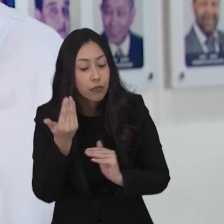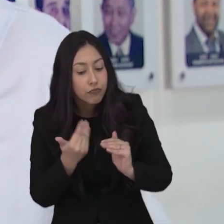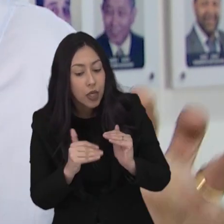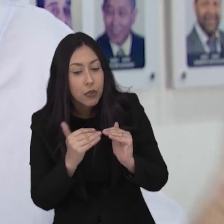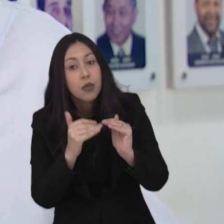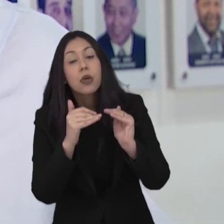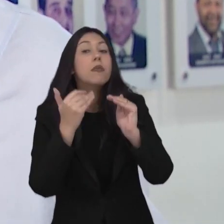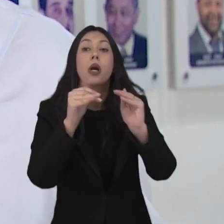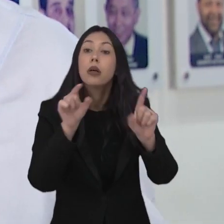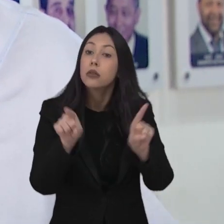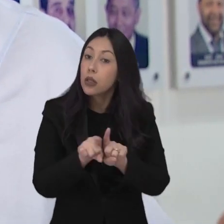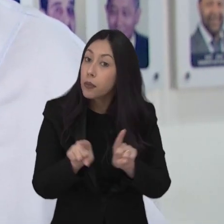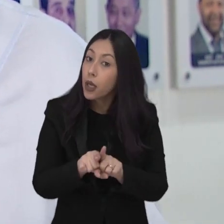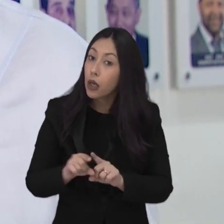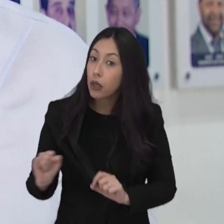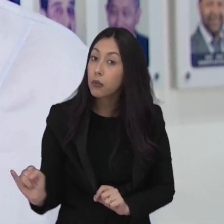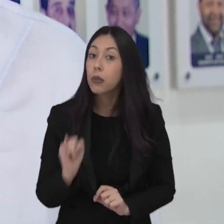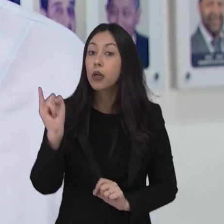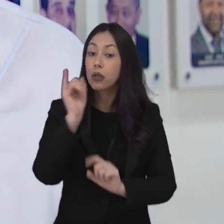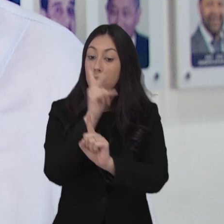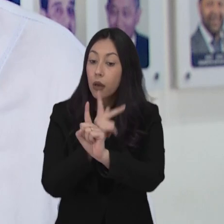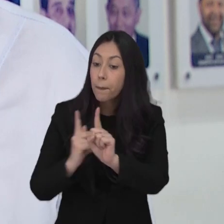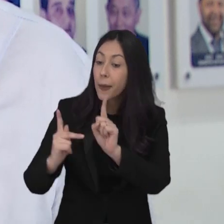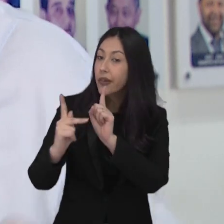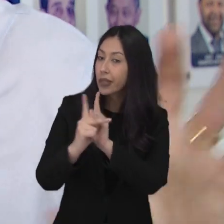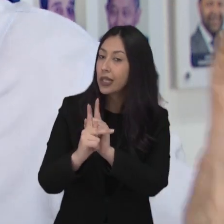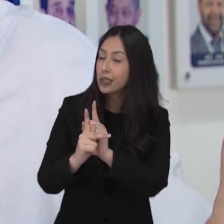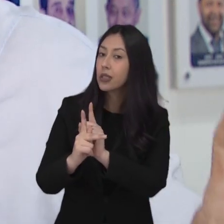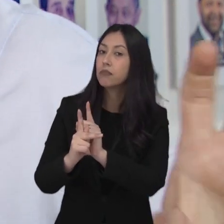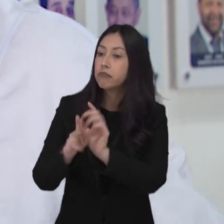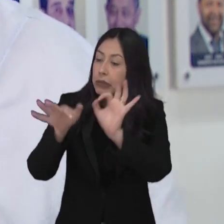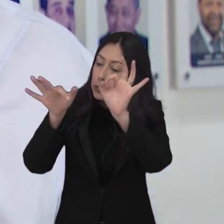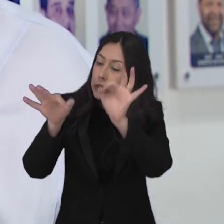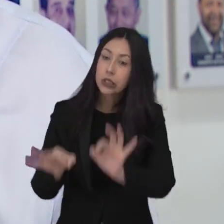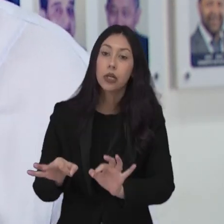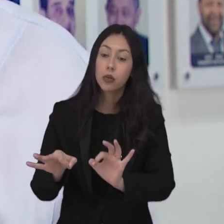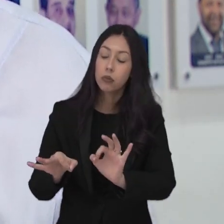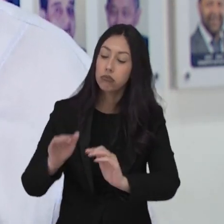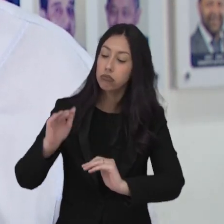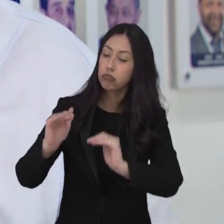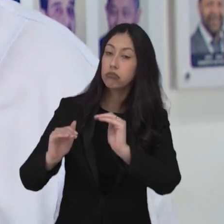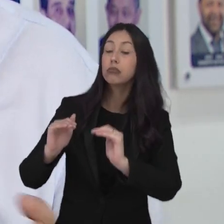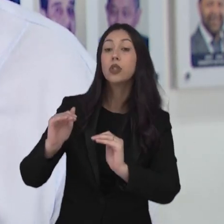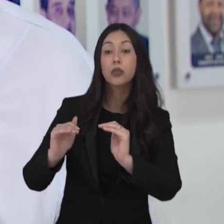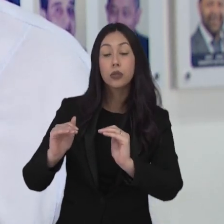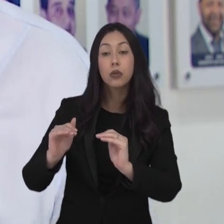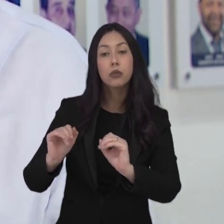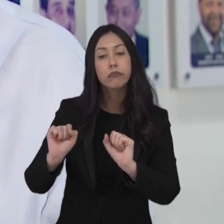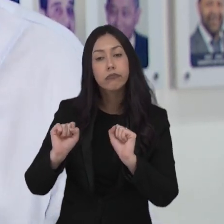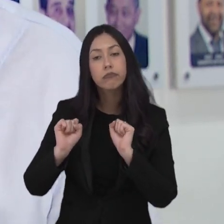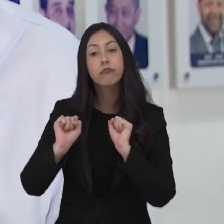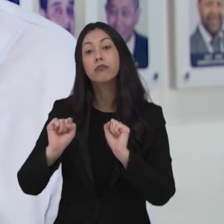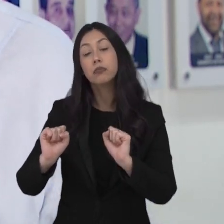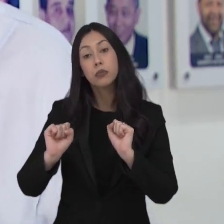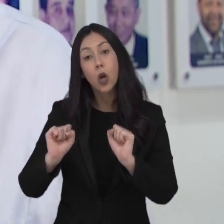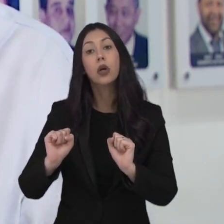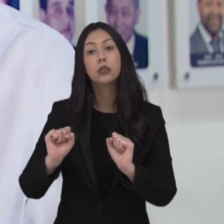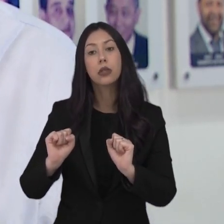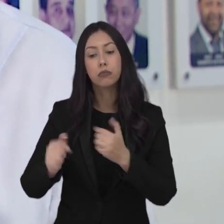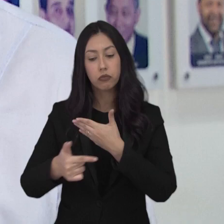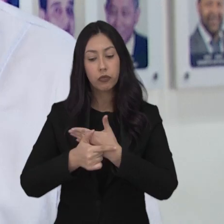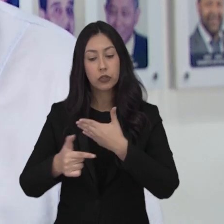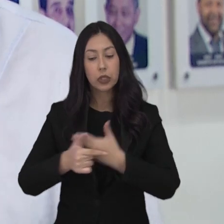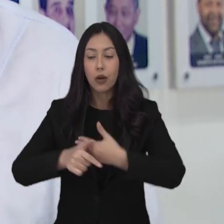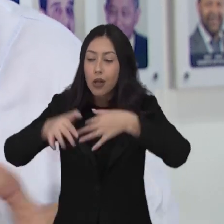aposentadoria. É importantíssimo que a Previdência esteja em dia, né? A gente fala da nacional, mas também a municipal, que esteja equilibrada, para que